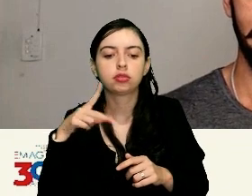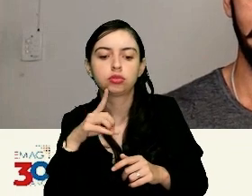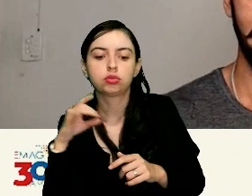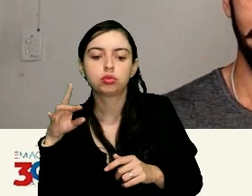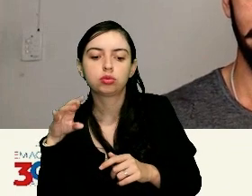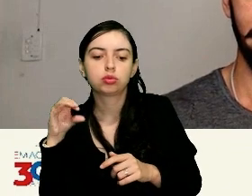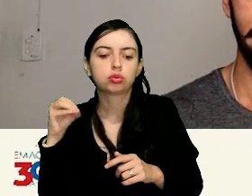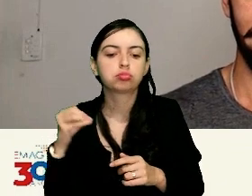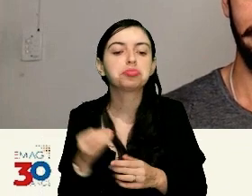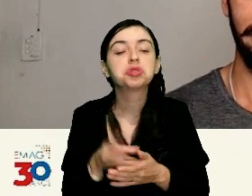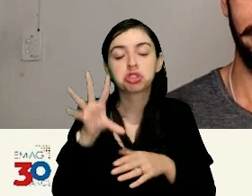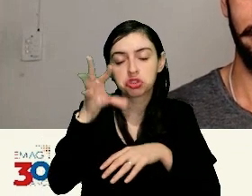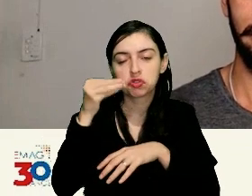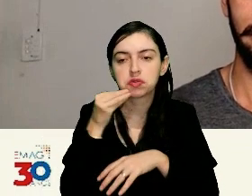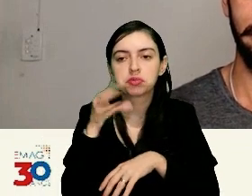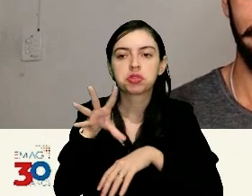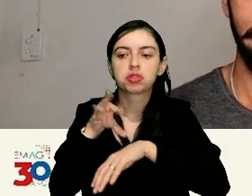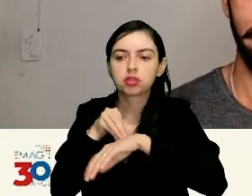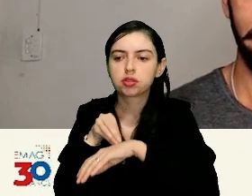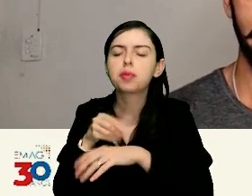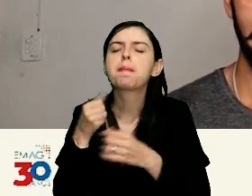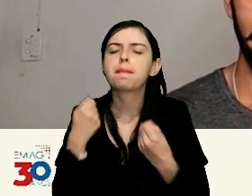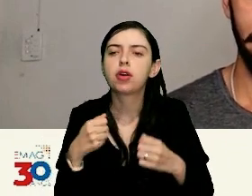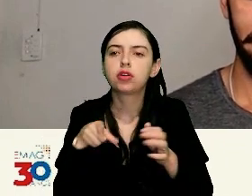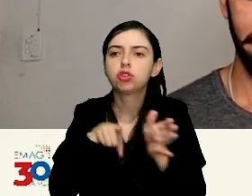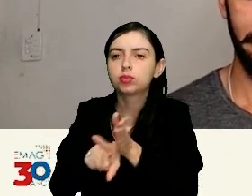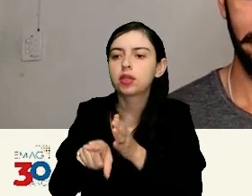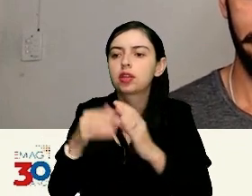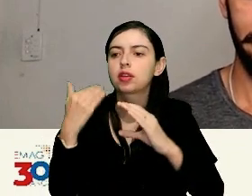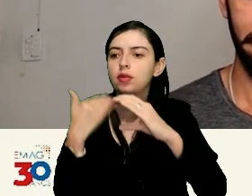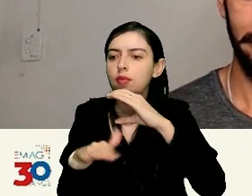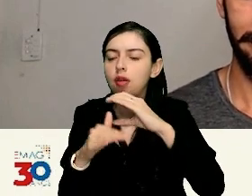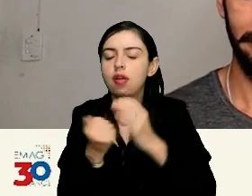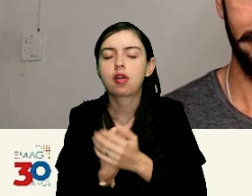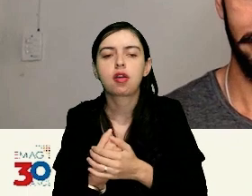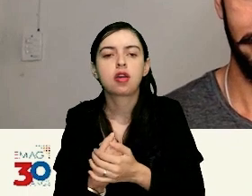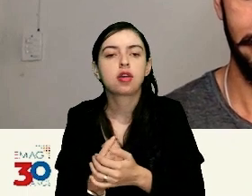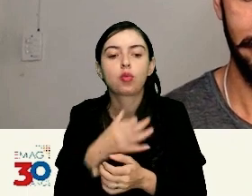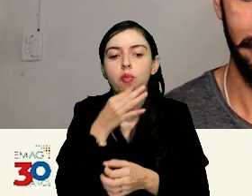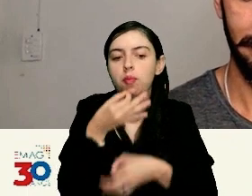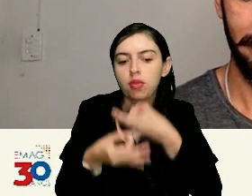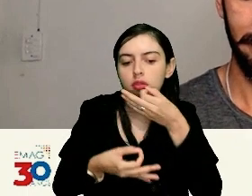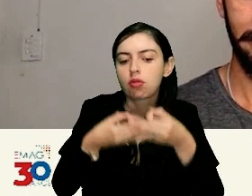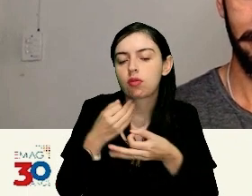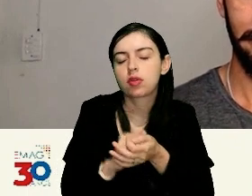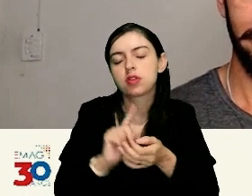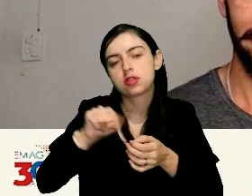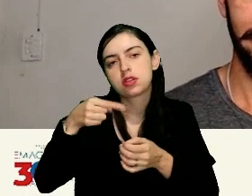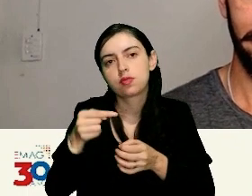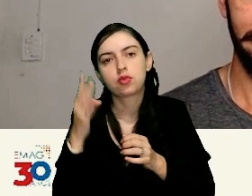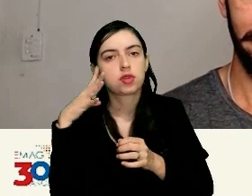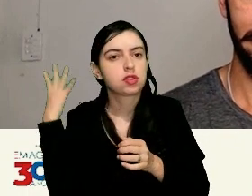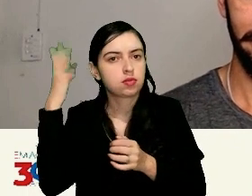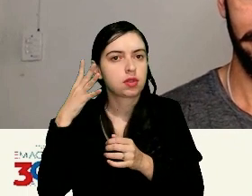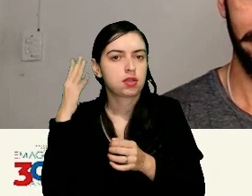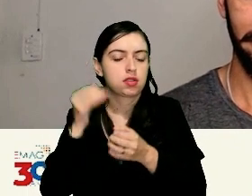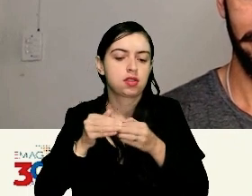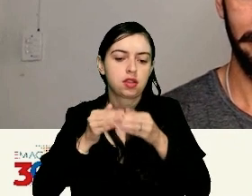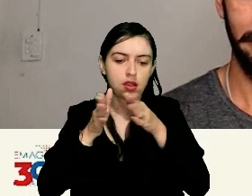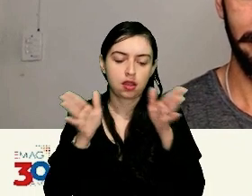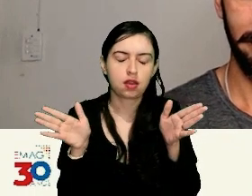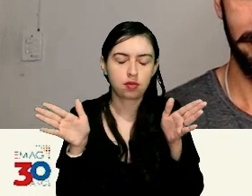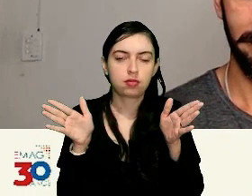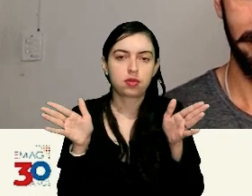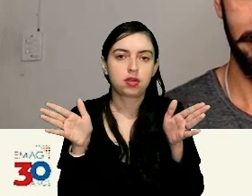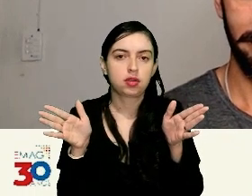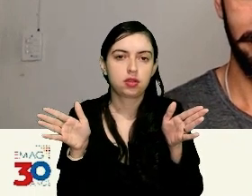fazer as perguntas já podem fazer pelo chat, perguntas em comentários, e depois das palestras a gente abre esse espaço